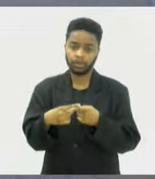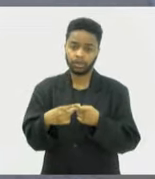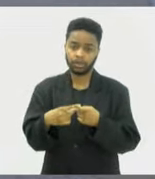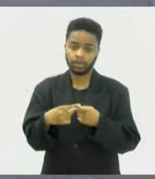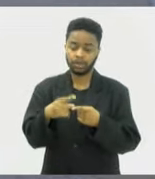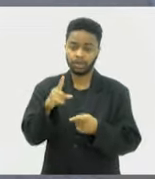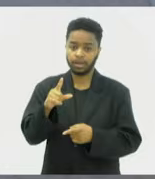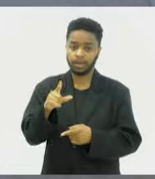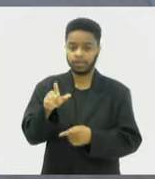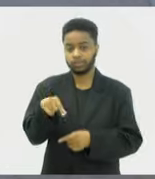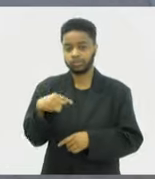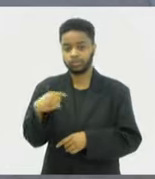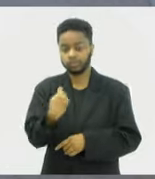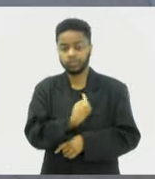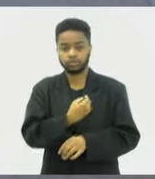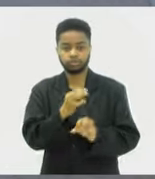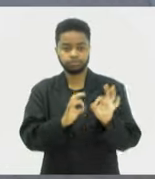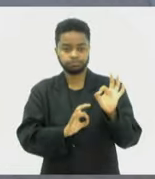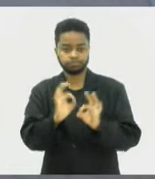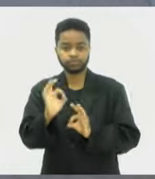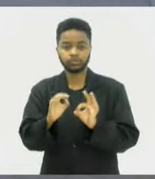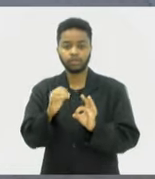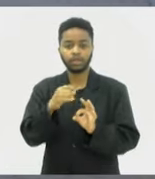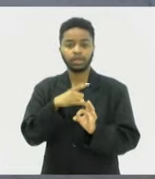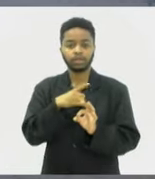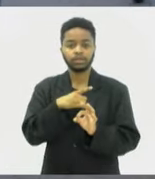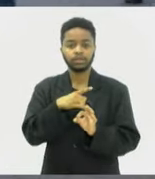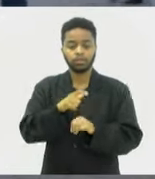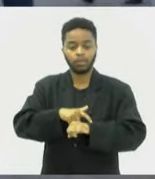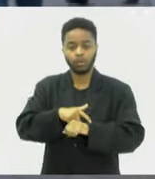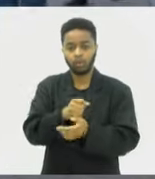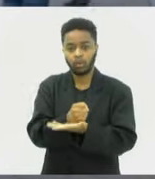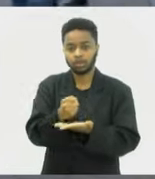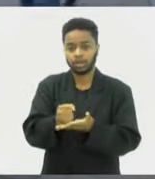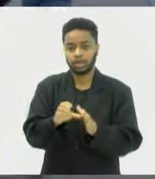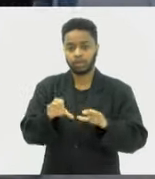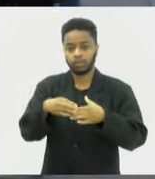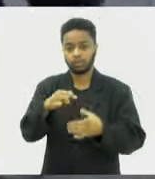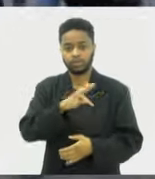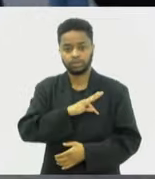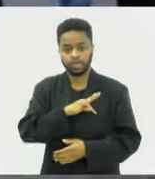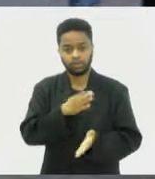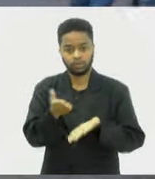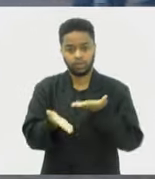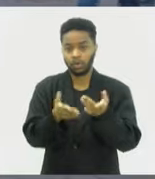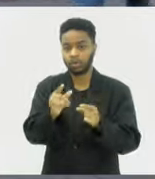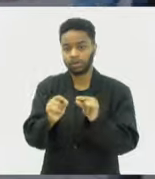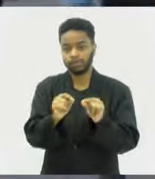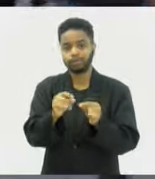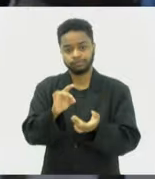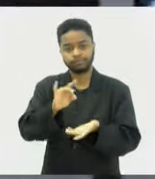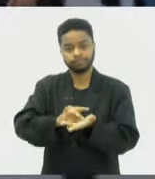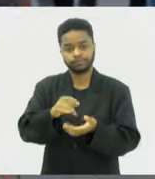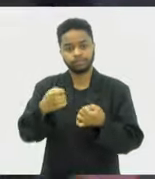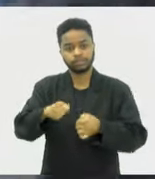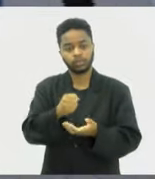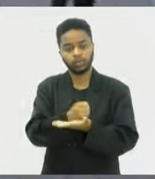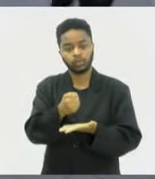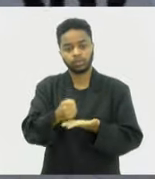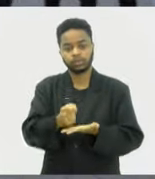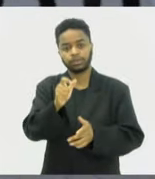muito durante a contratação dos técnicos, da nossa equipe técnica que presta os serviços, é de fato que a contratação fosse